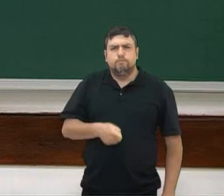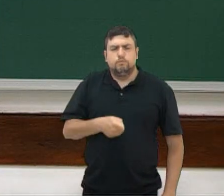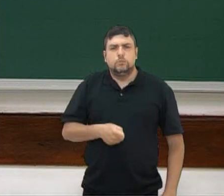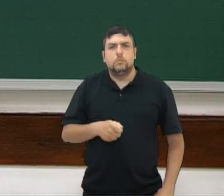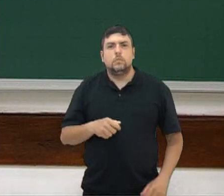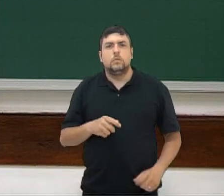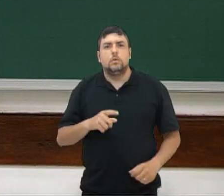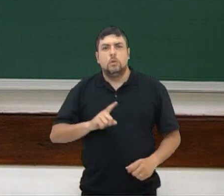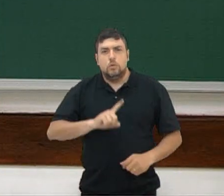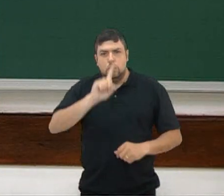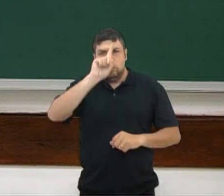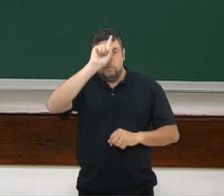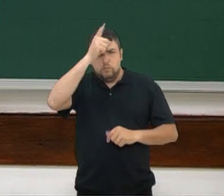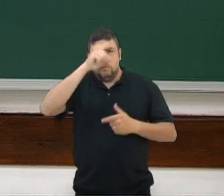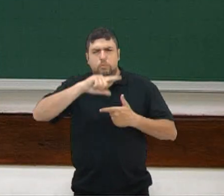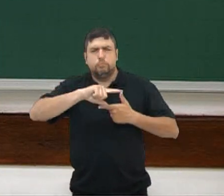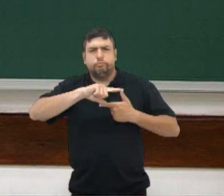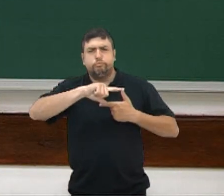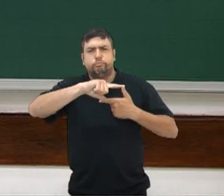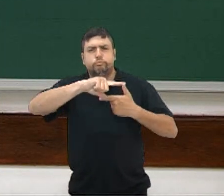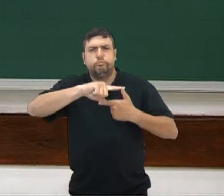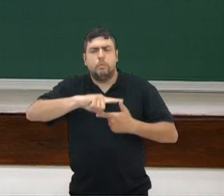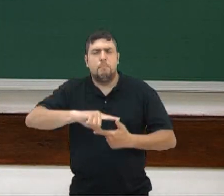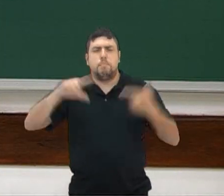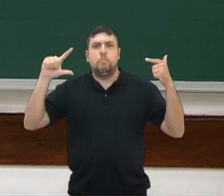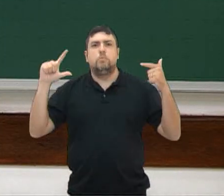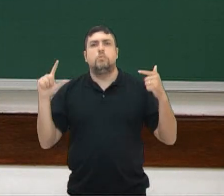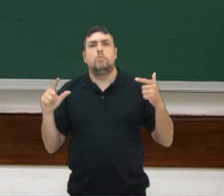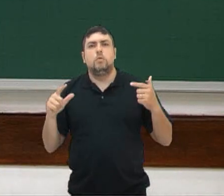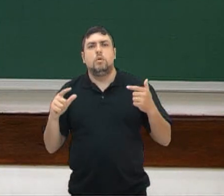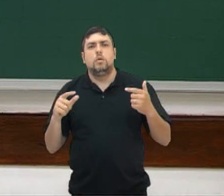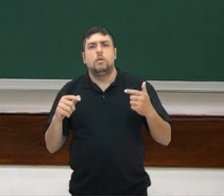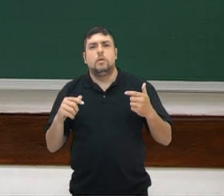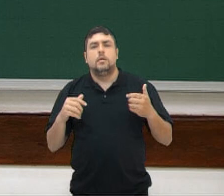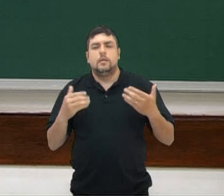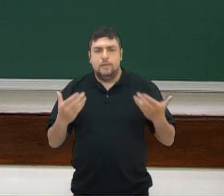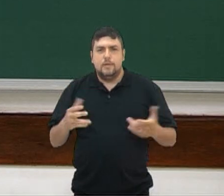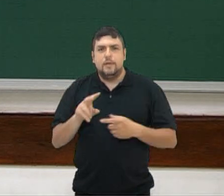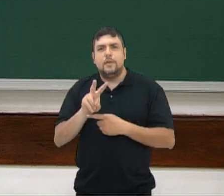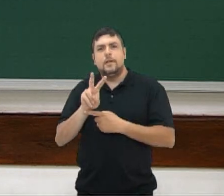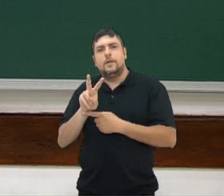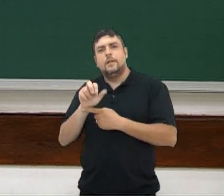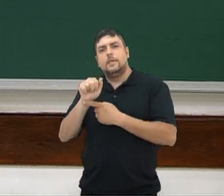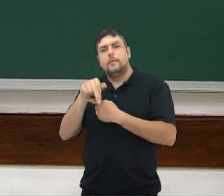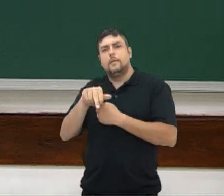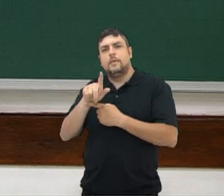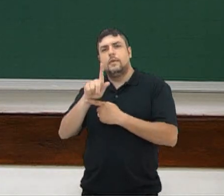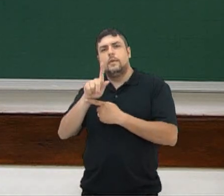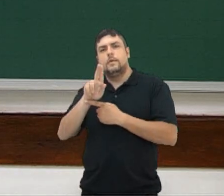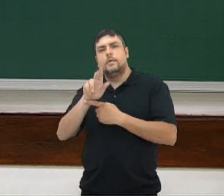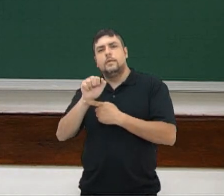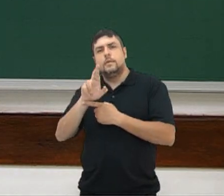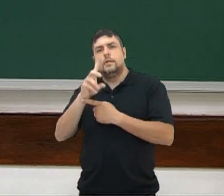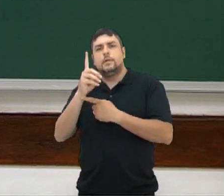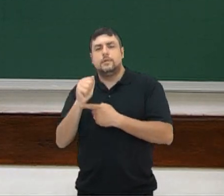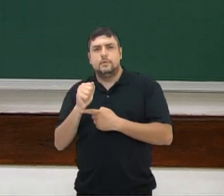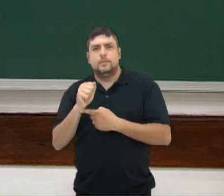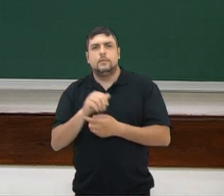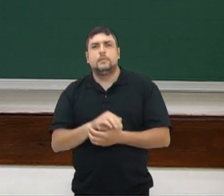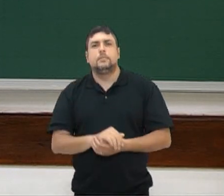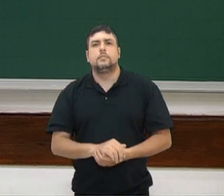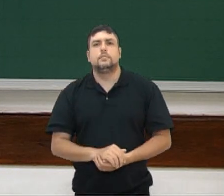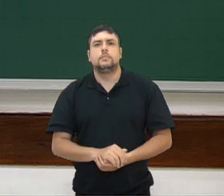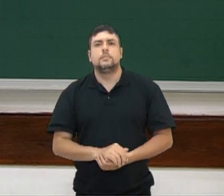arte, né? Foi isso que mais ou menos veio a se tornar as vanguardas, tá? Inclusive,